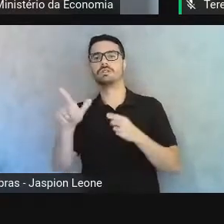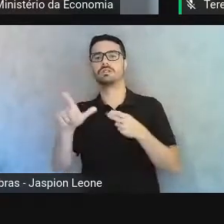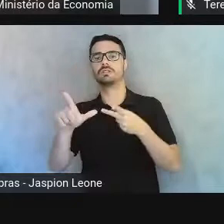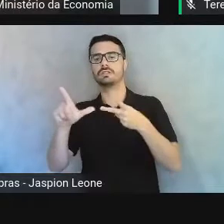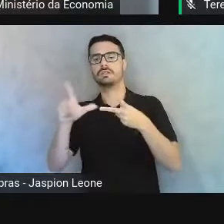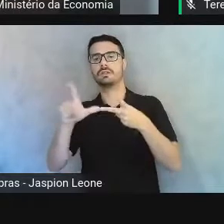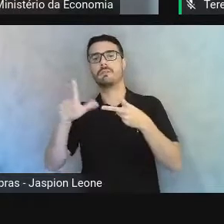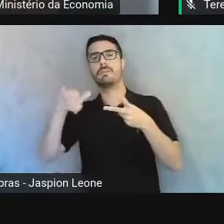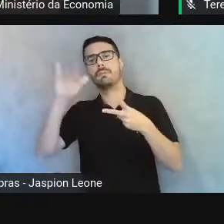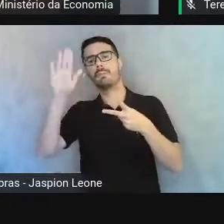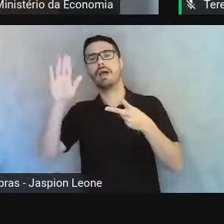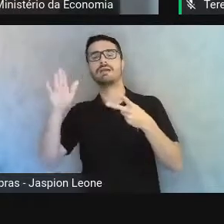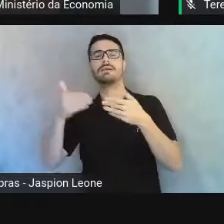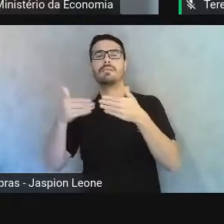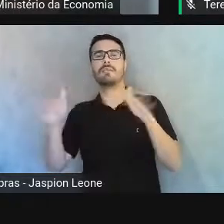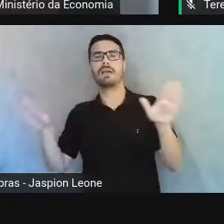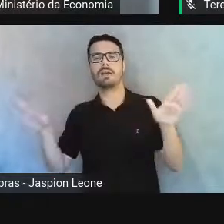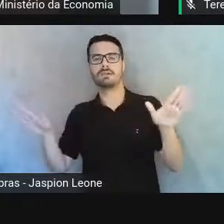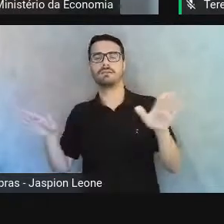mais discricionárias, né?